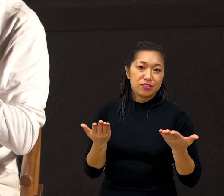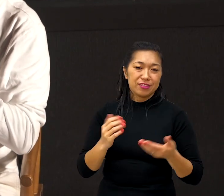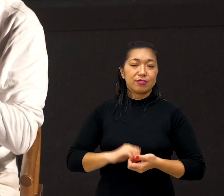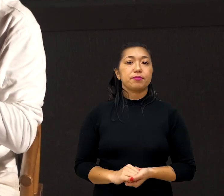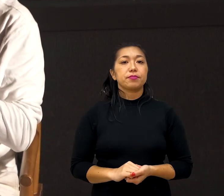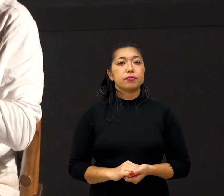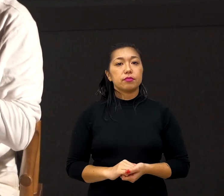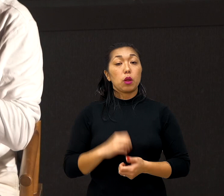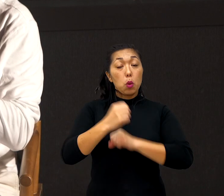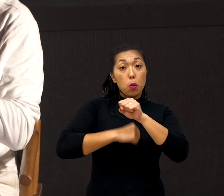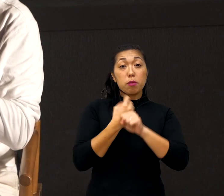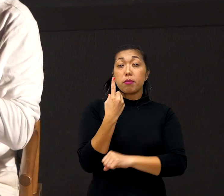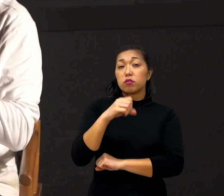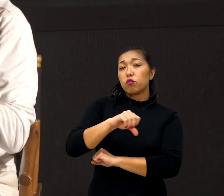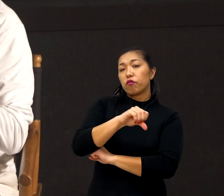em 98,